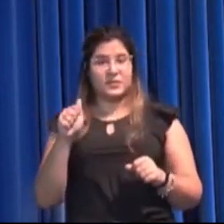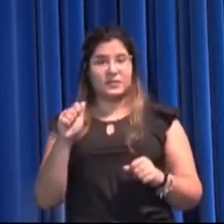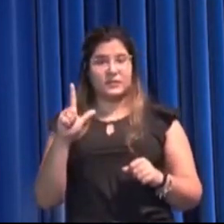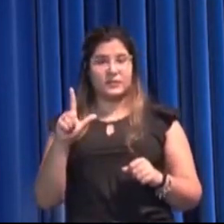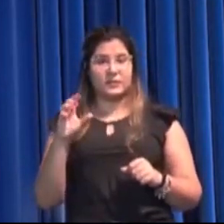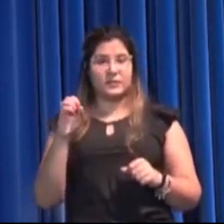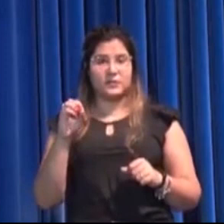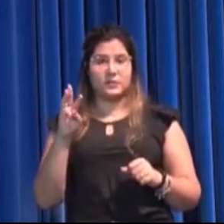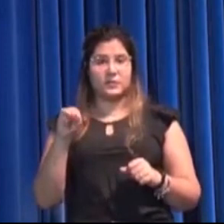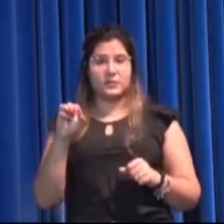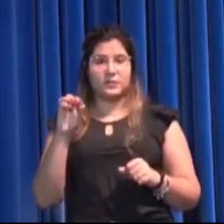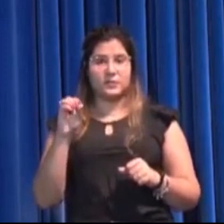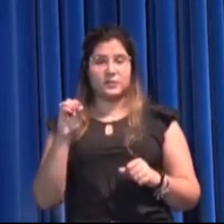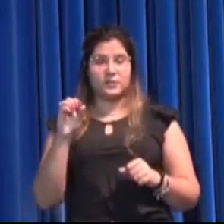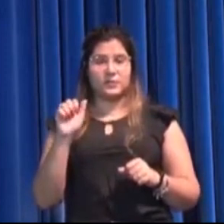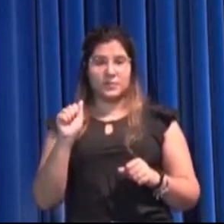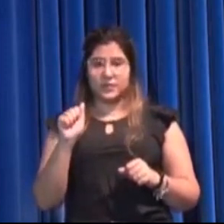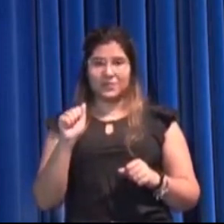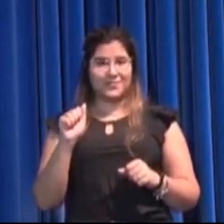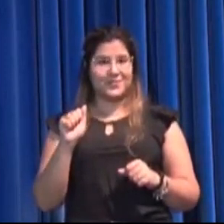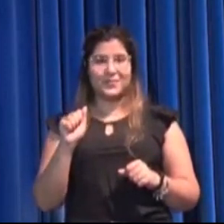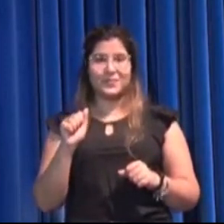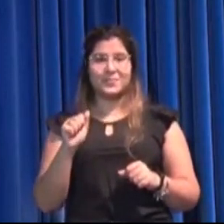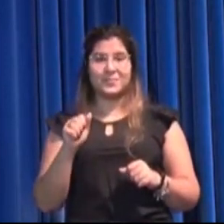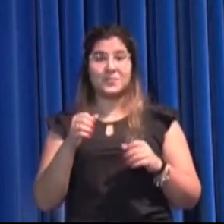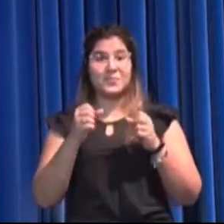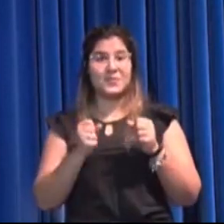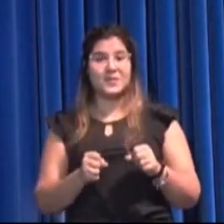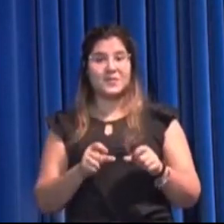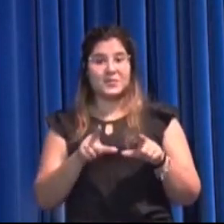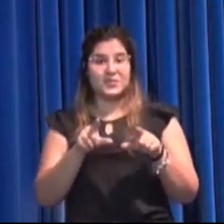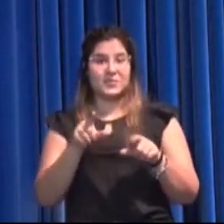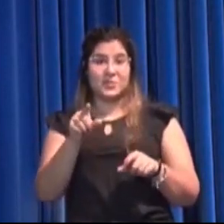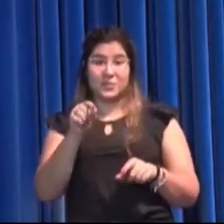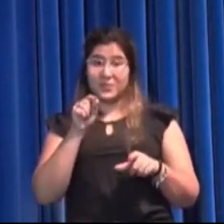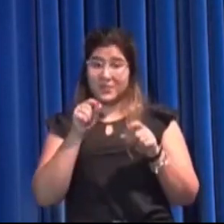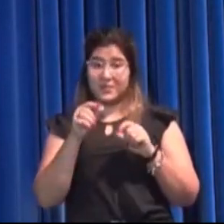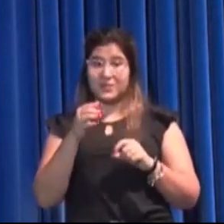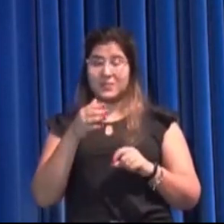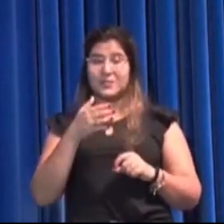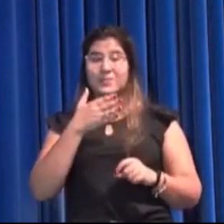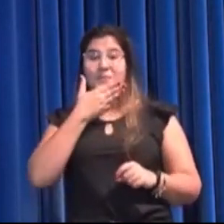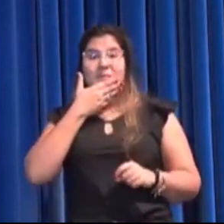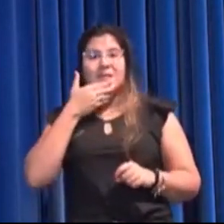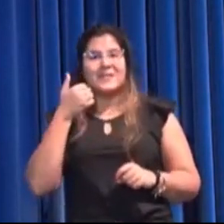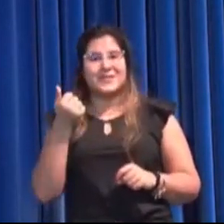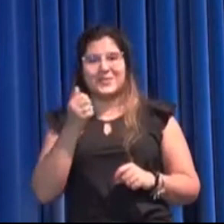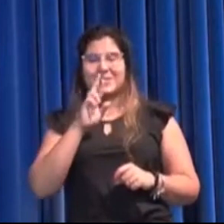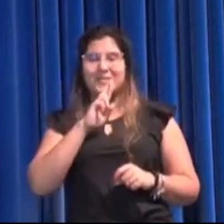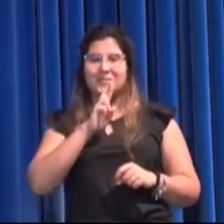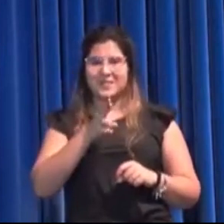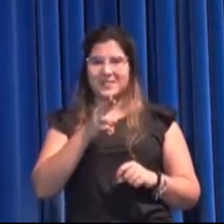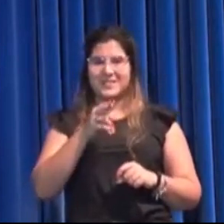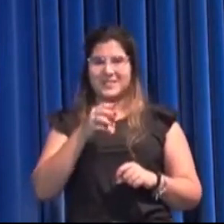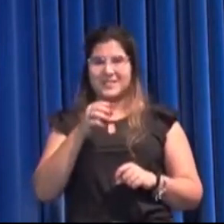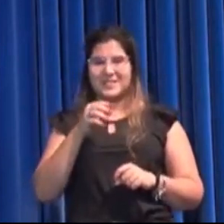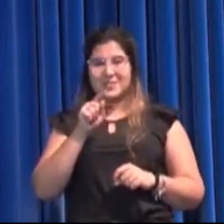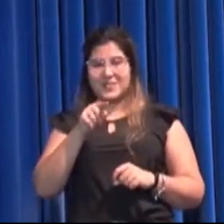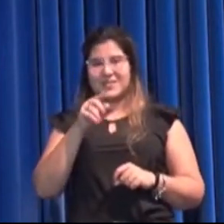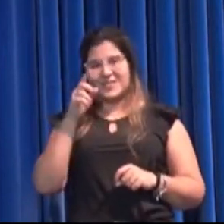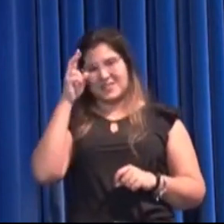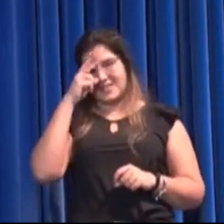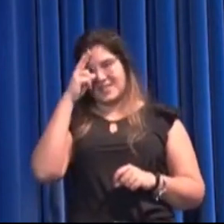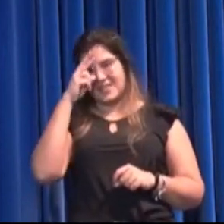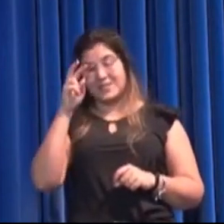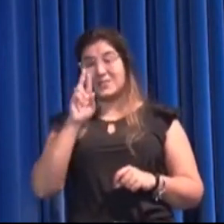ter escolhido uma resposta melhor. Vocês se lembram qual foi a resposta de Salomão, que está no verso 10 do